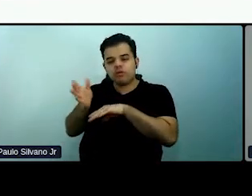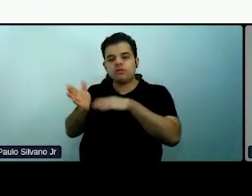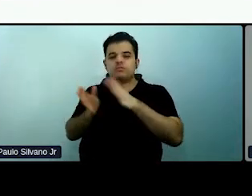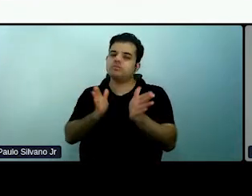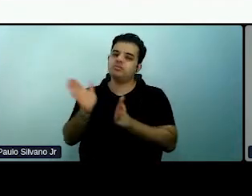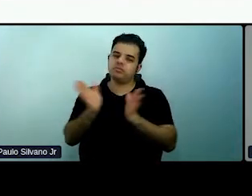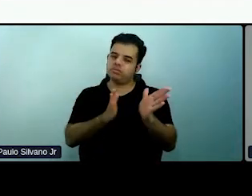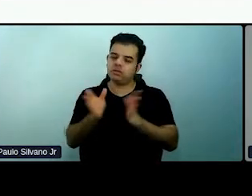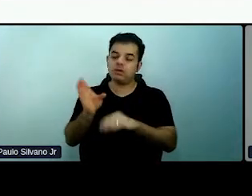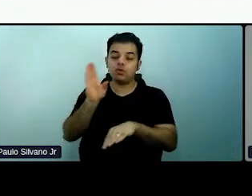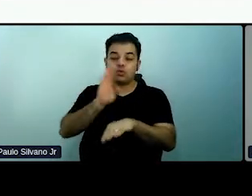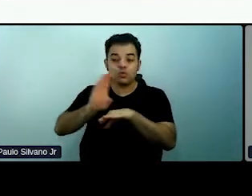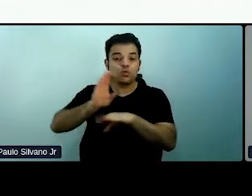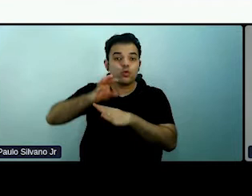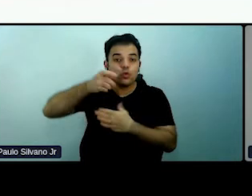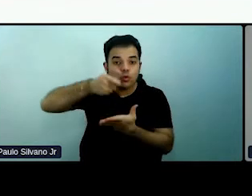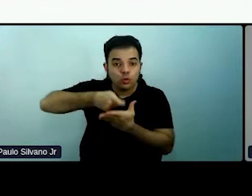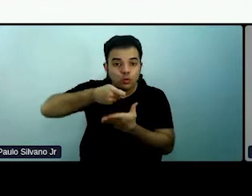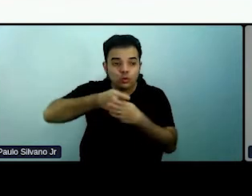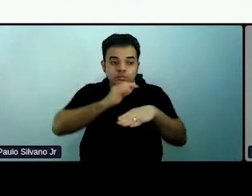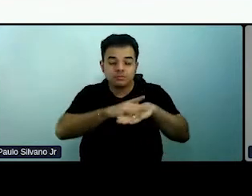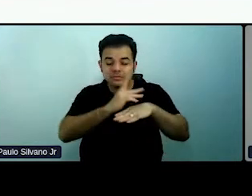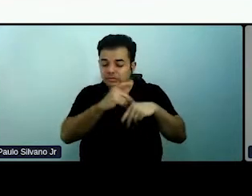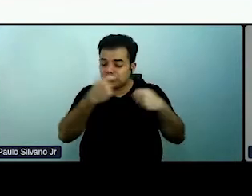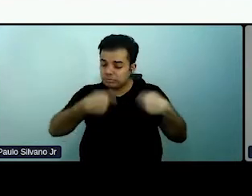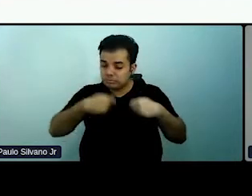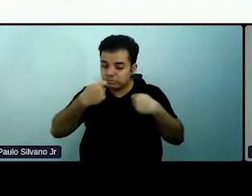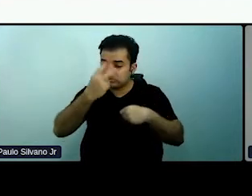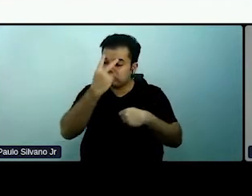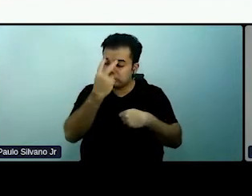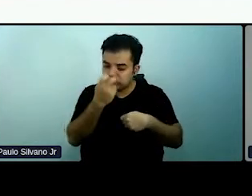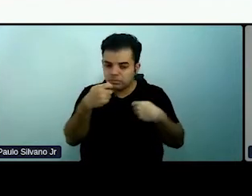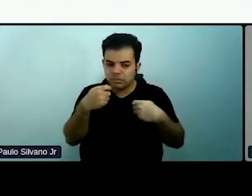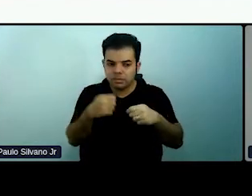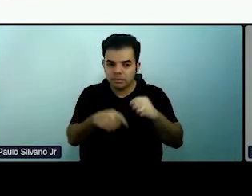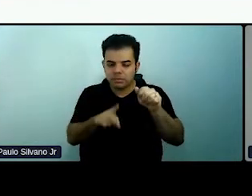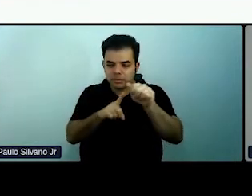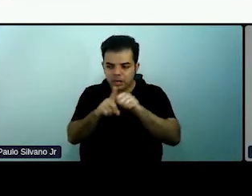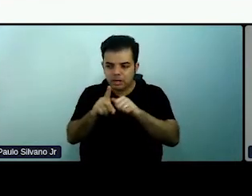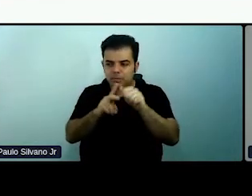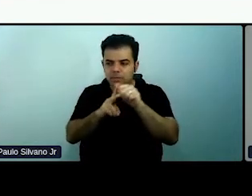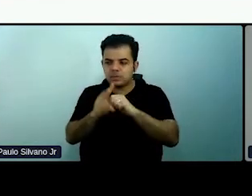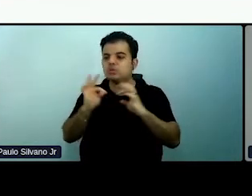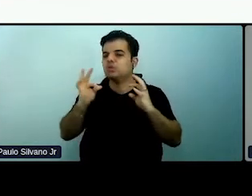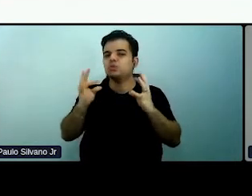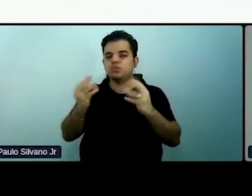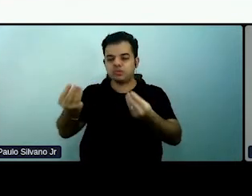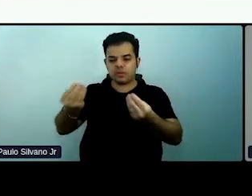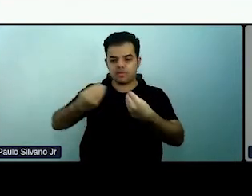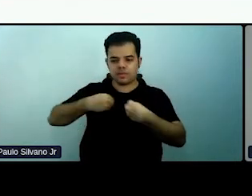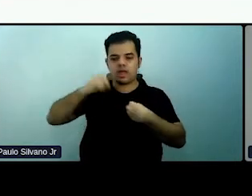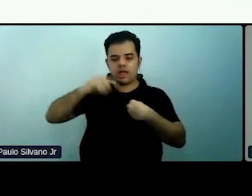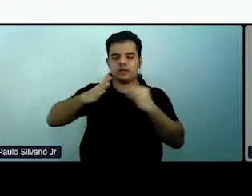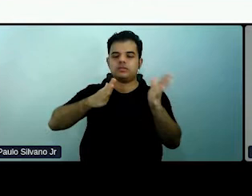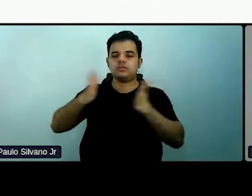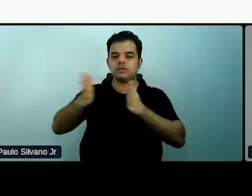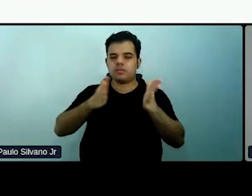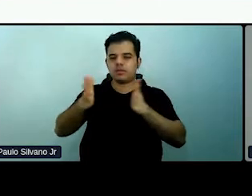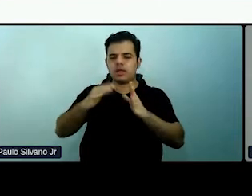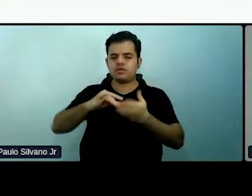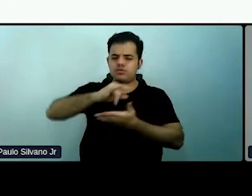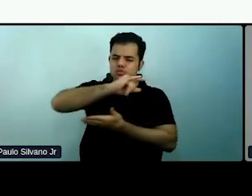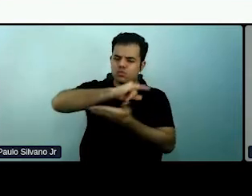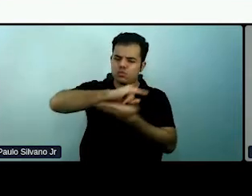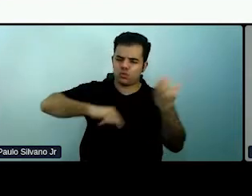Então, os cursos obrigatórios que eu precisei fazer no primeiro mês de empresa, todos foram fornecidos de forma acessível, né? Um